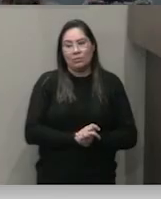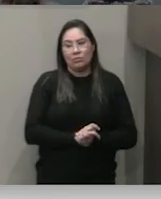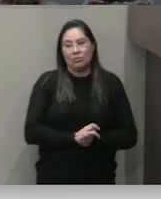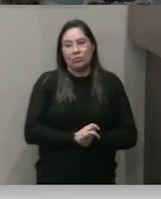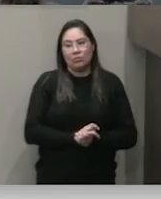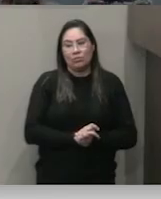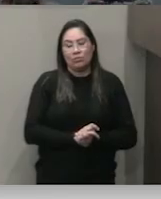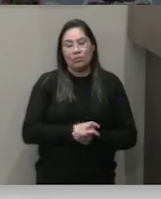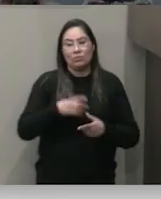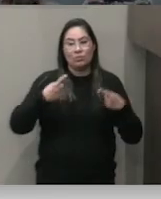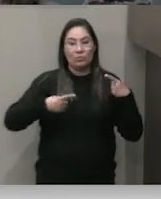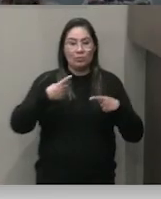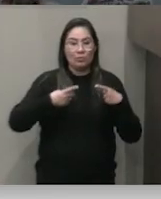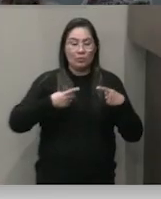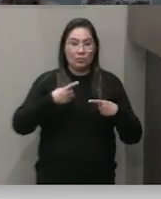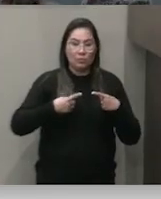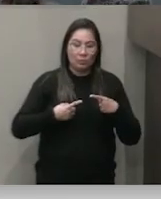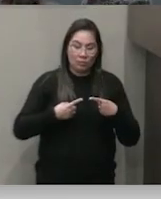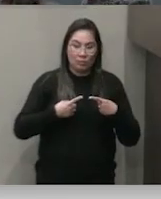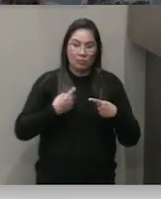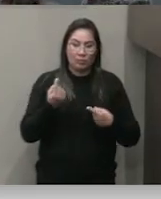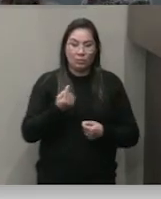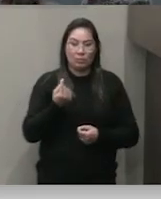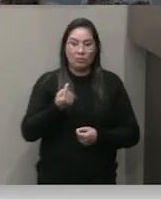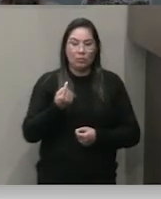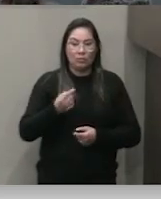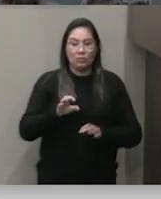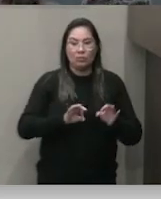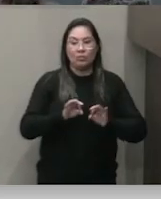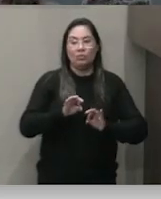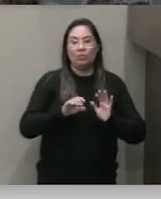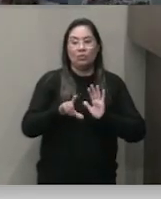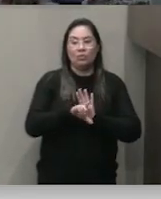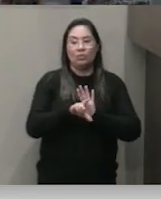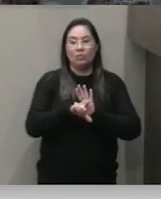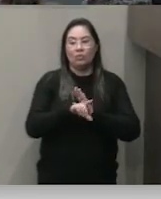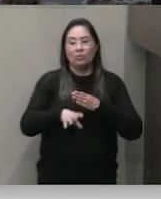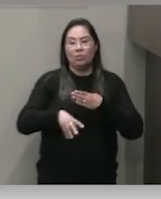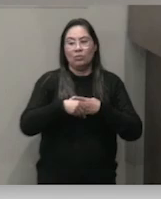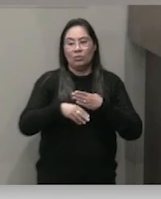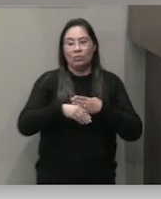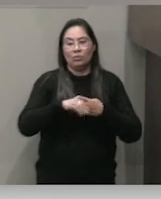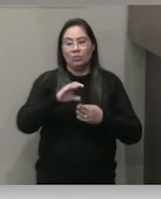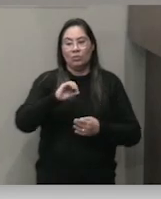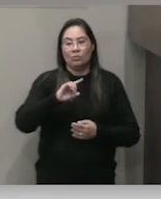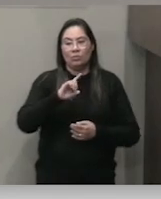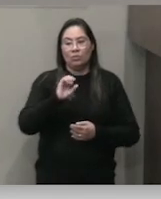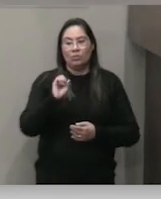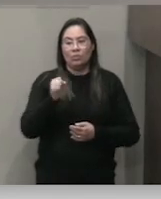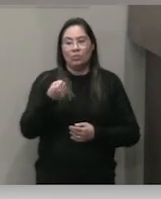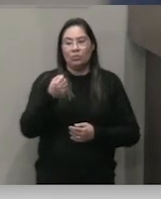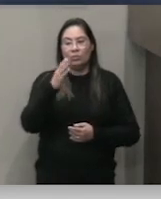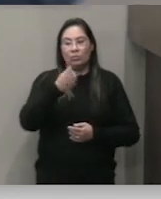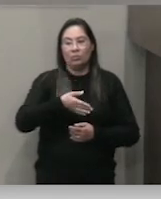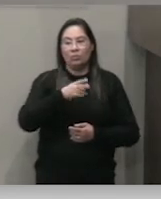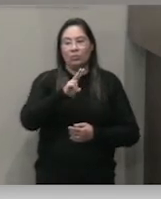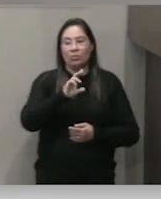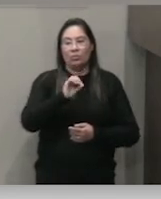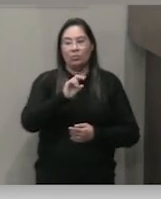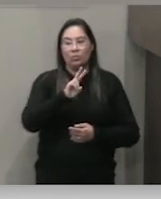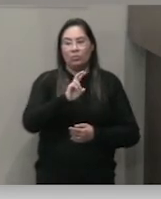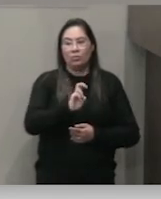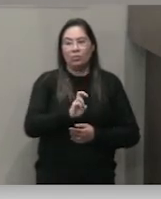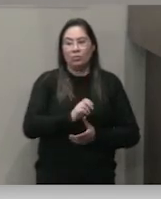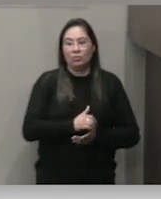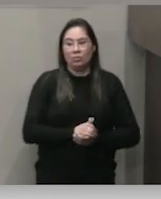Pauta em discussão prévia e única. Projeto de Lei Complementar 018/2025, de autoria